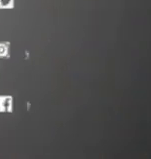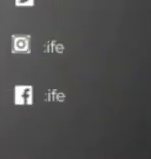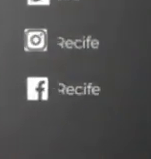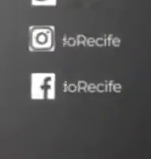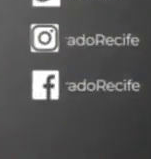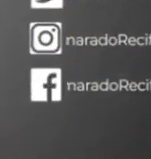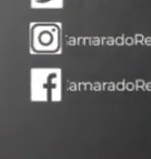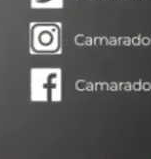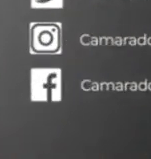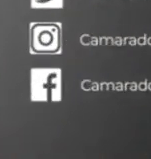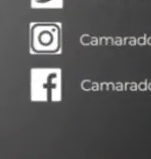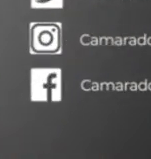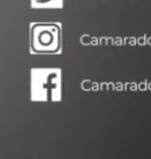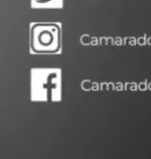Obrigado.